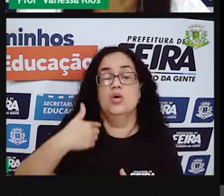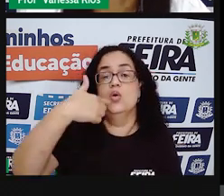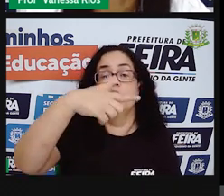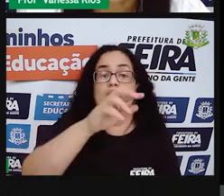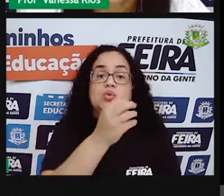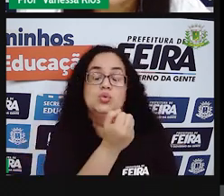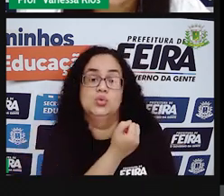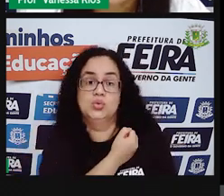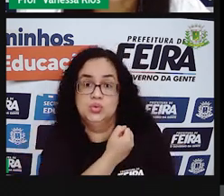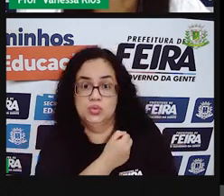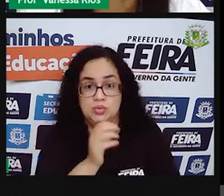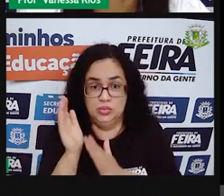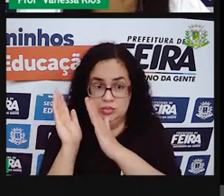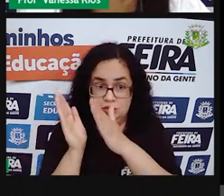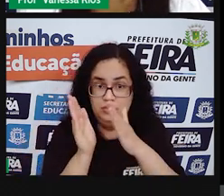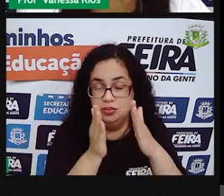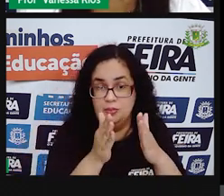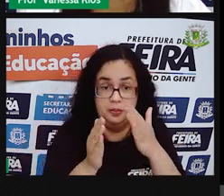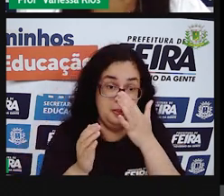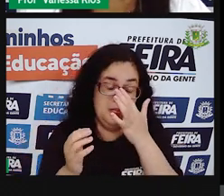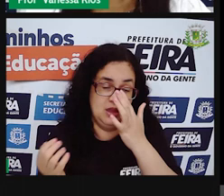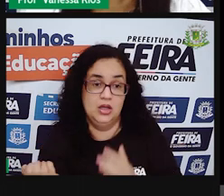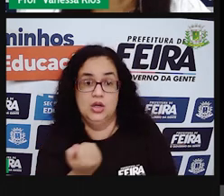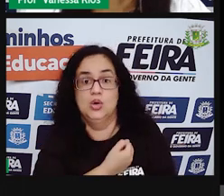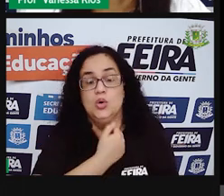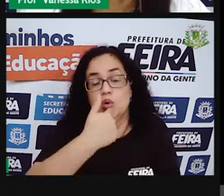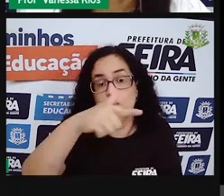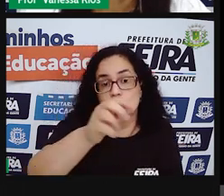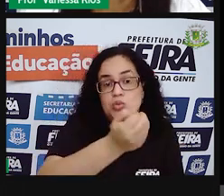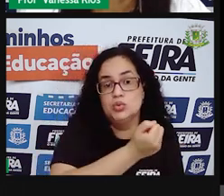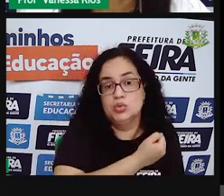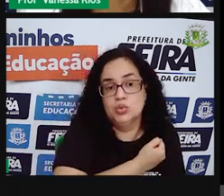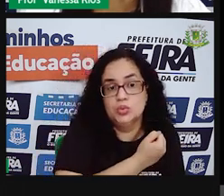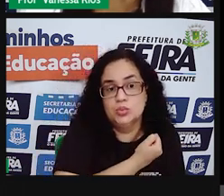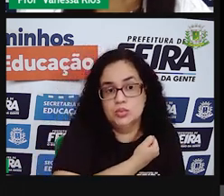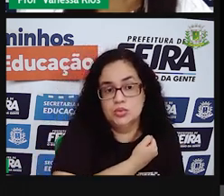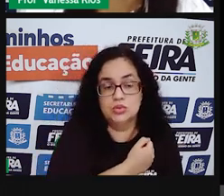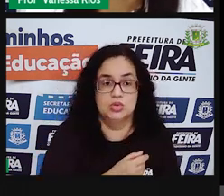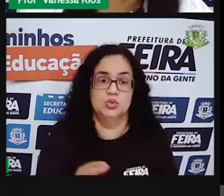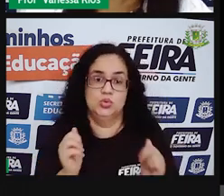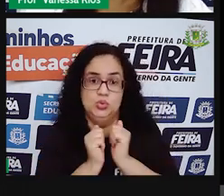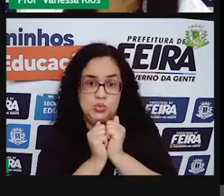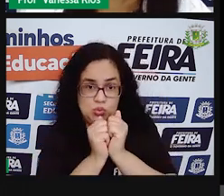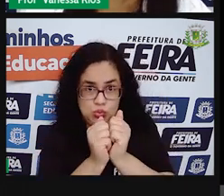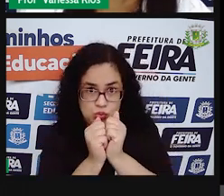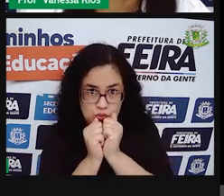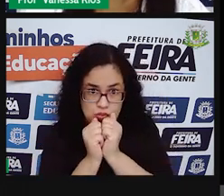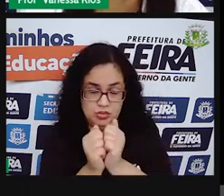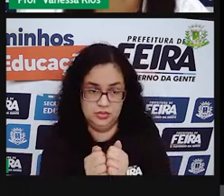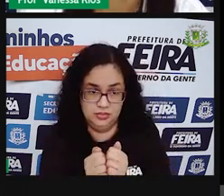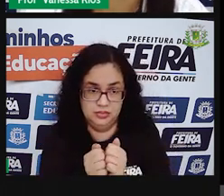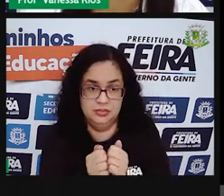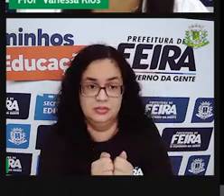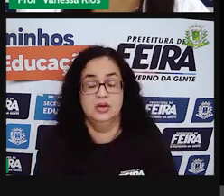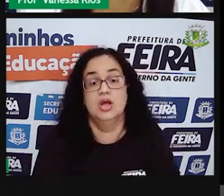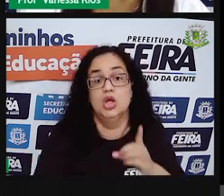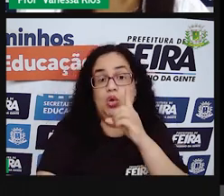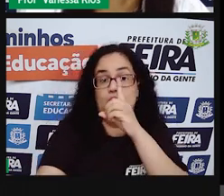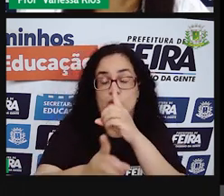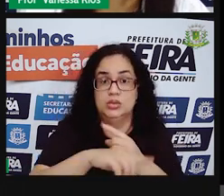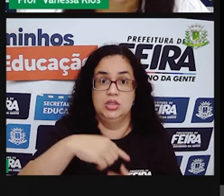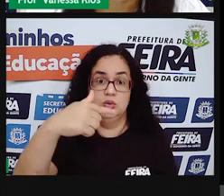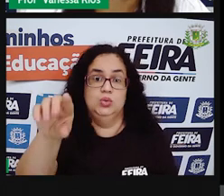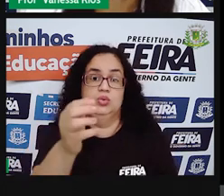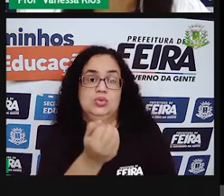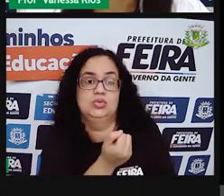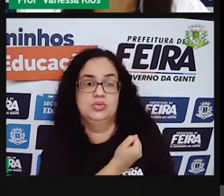próximo número da sequência. Esse próximo número, junto com o padrão, vai servir para eu achar o